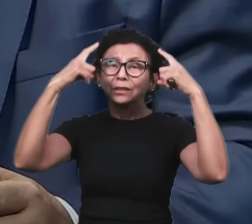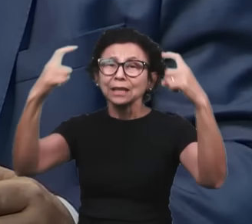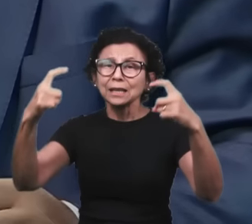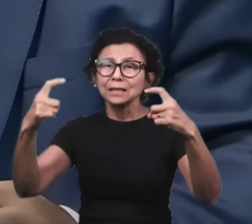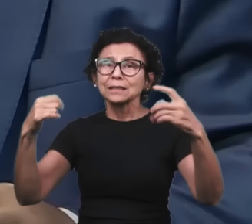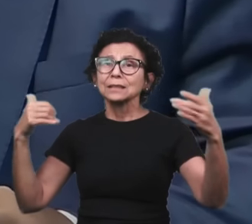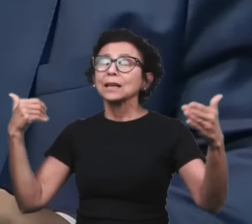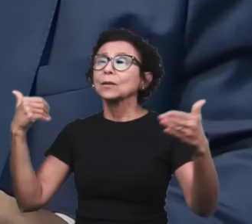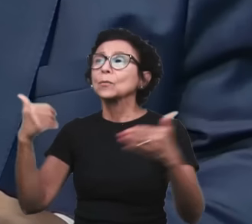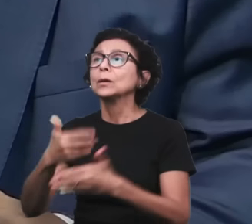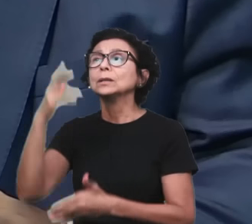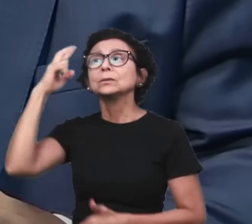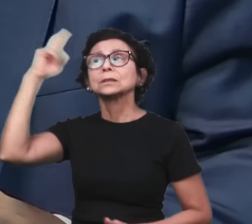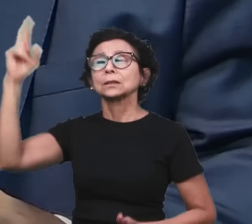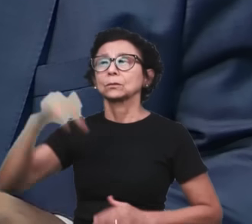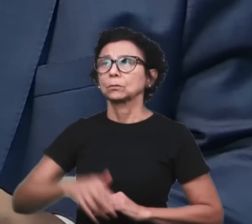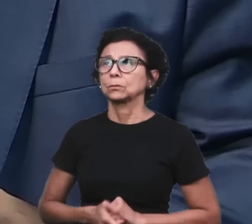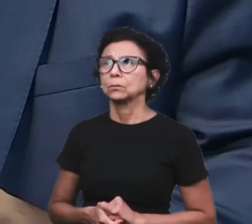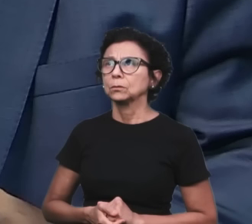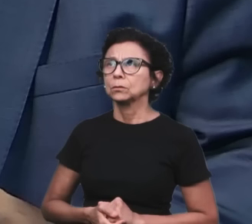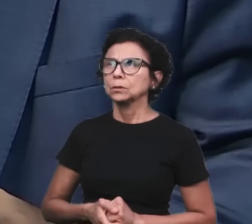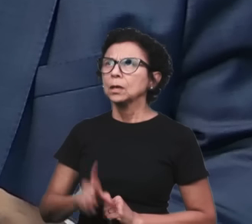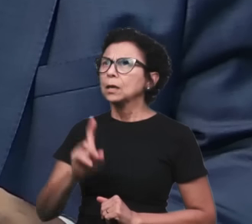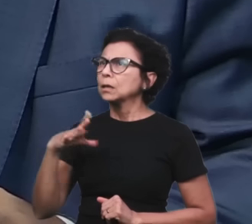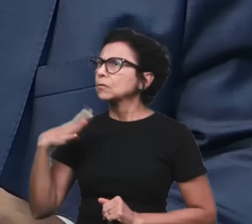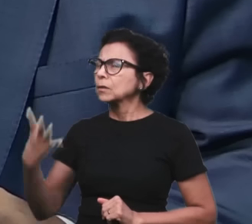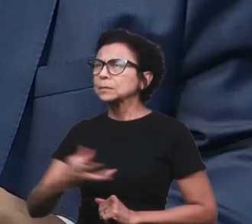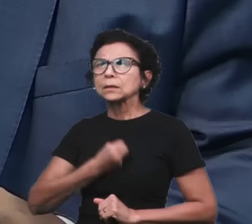violência. Aí fala assim,